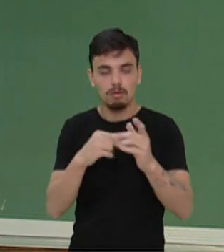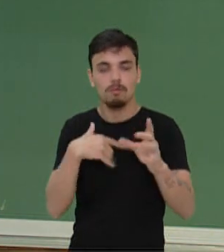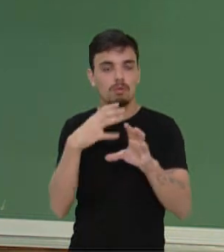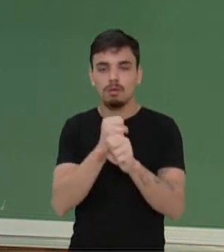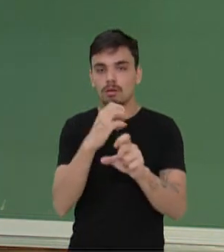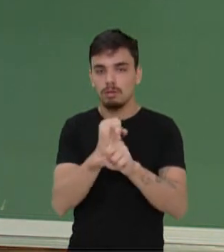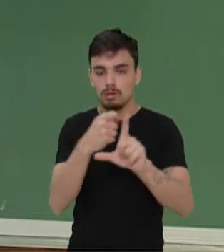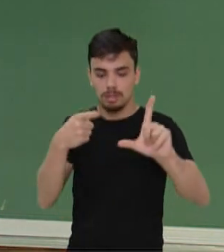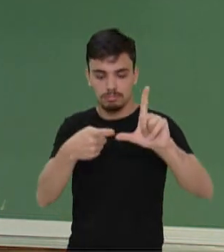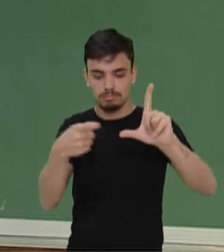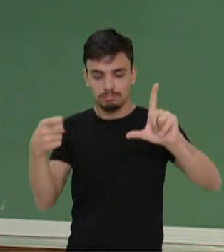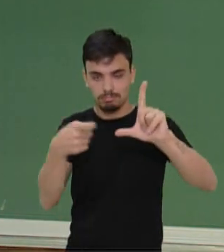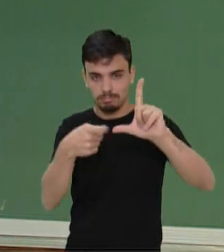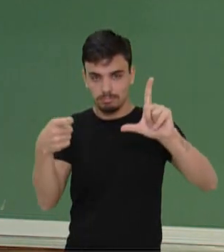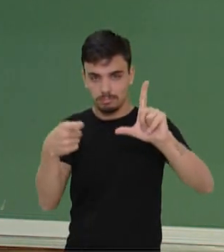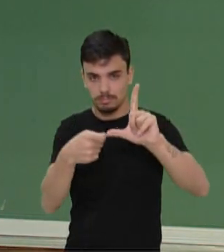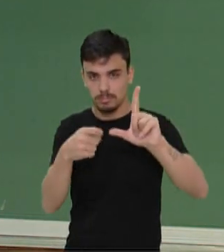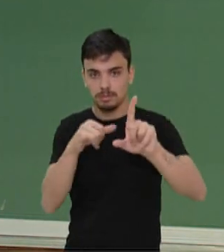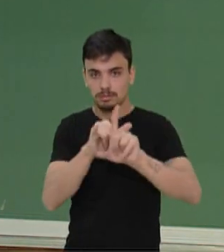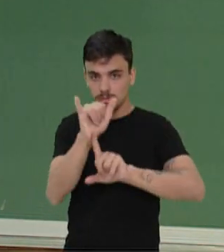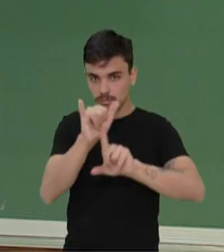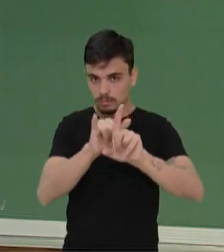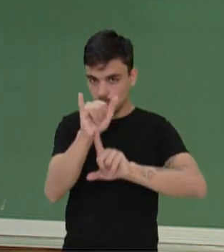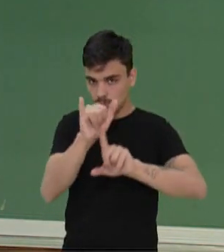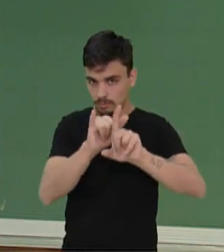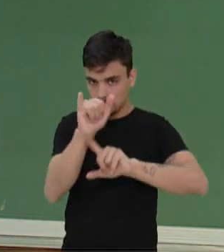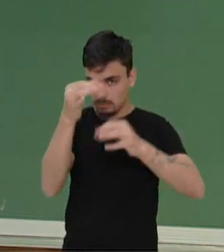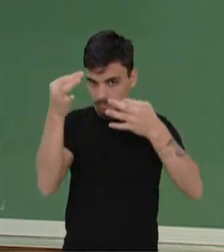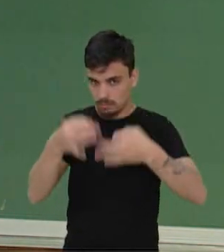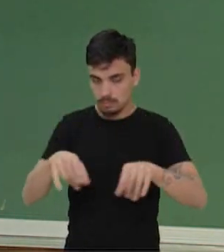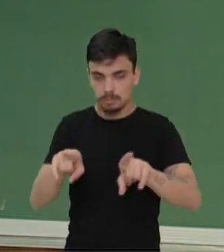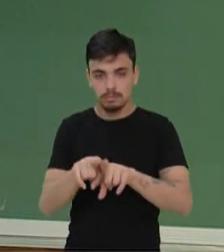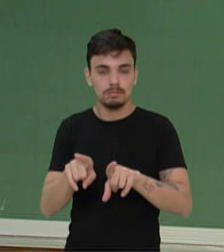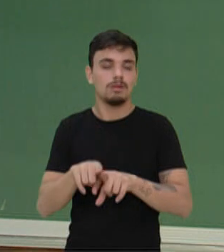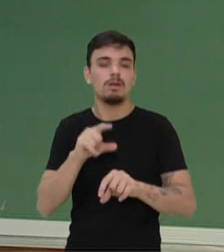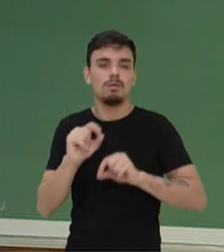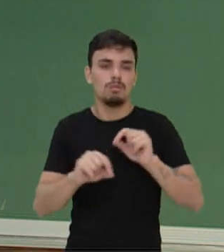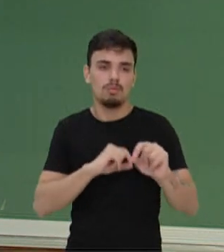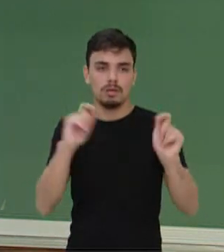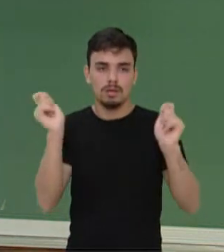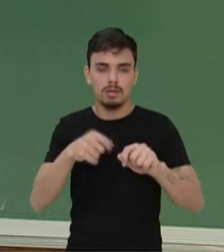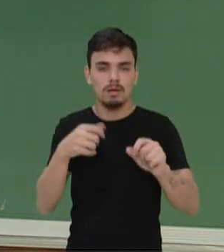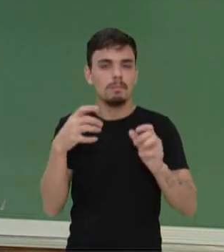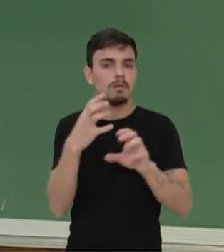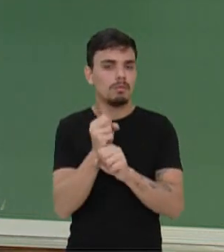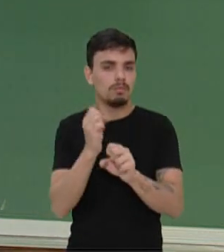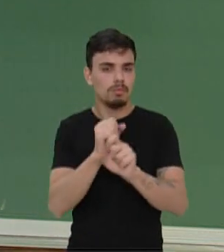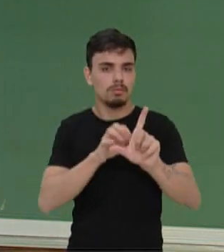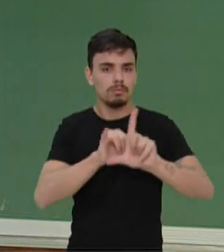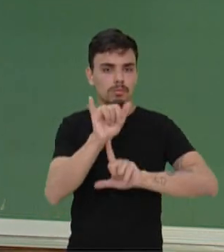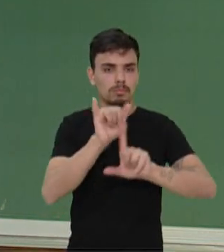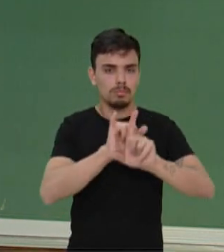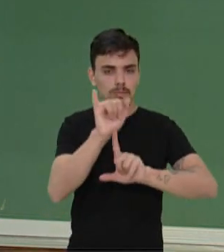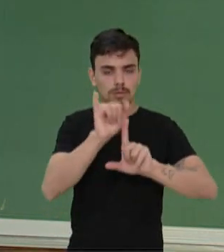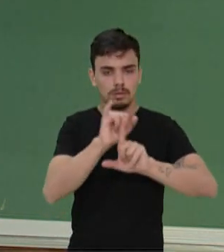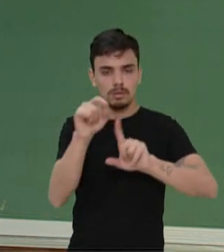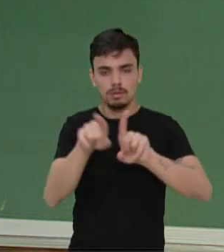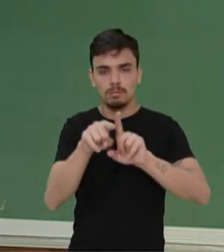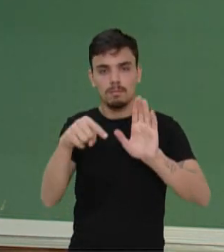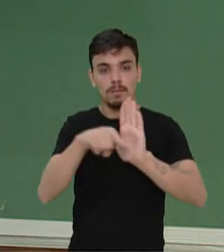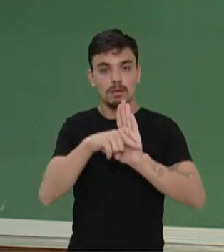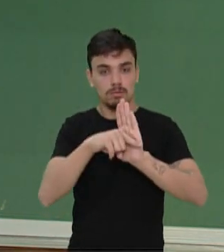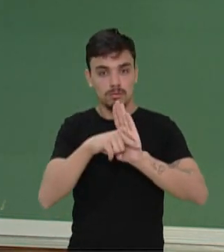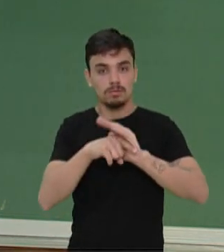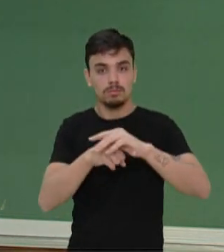calcular? Nesse caso agora, o Y do vértice, ok? Você pode calcular o Y do vértice através da fórmula menos delta sobre